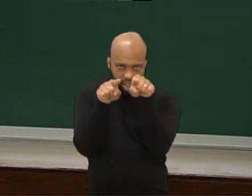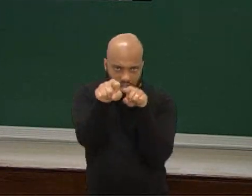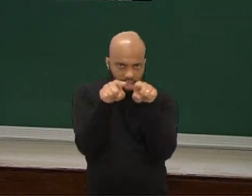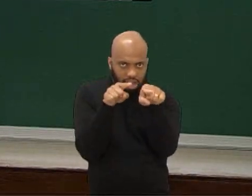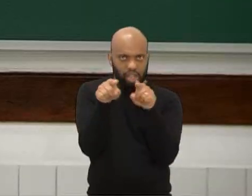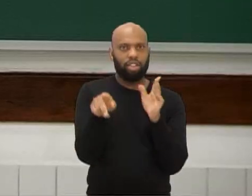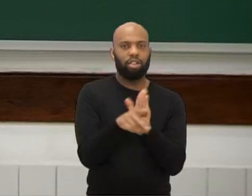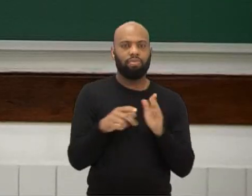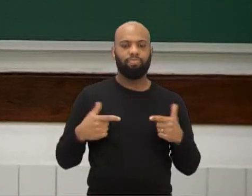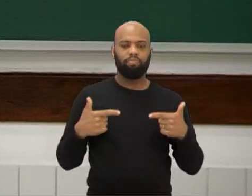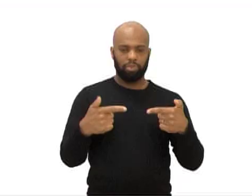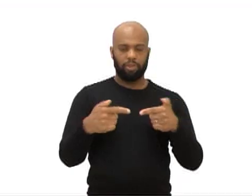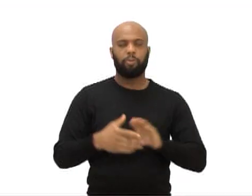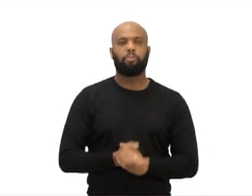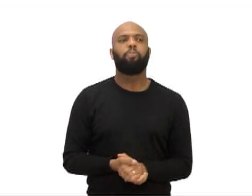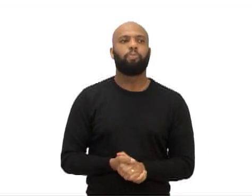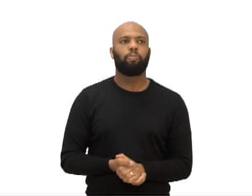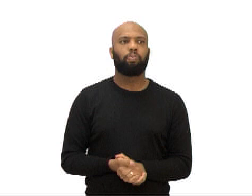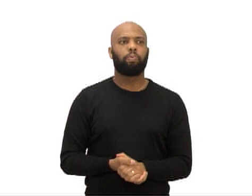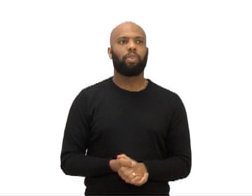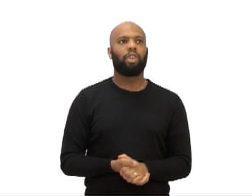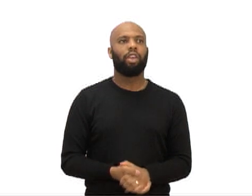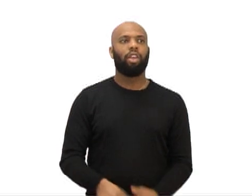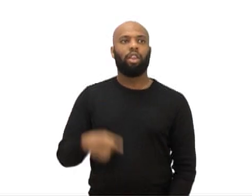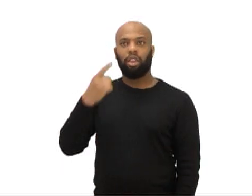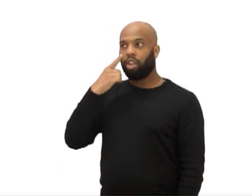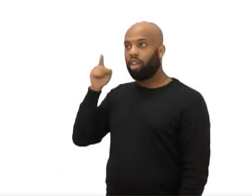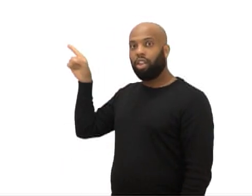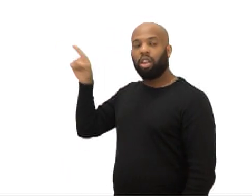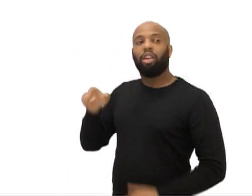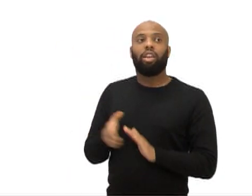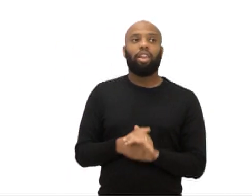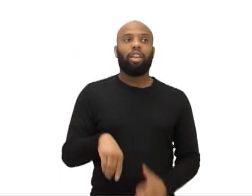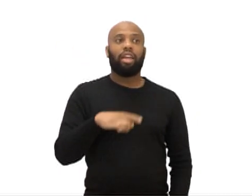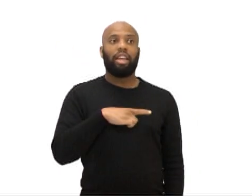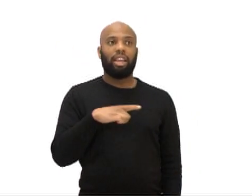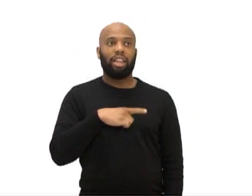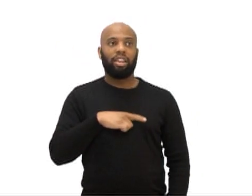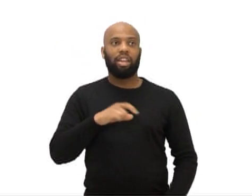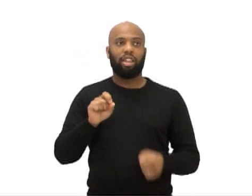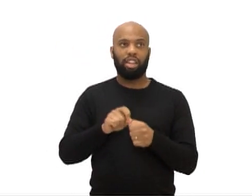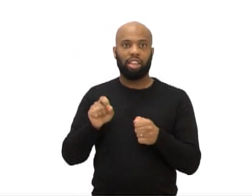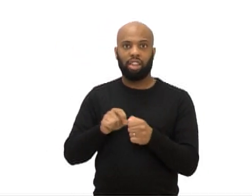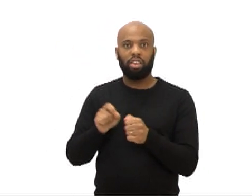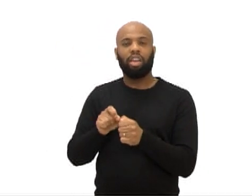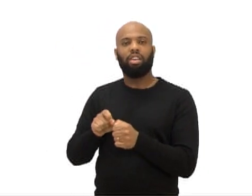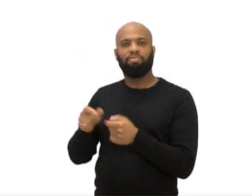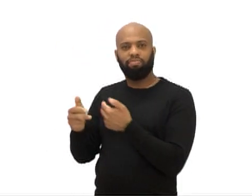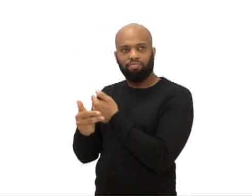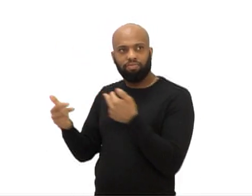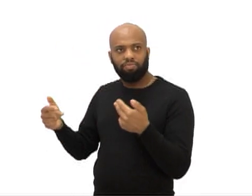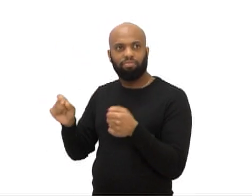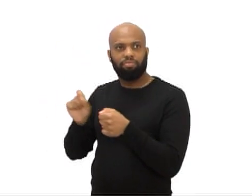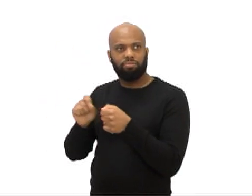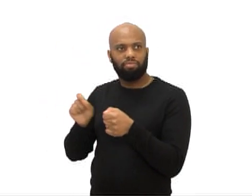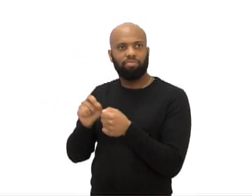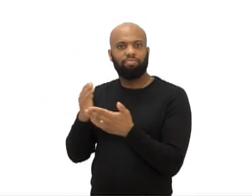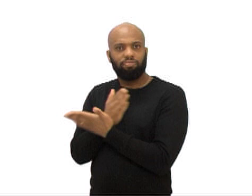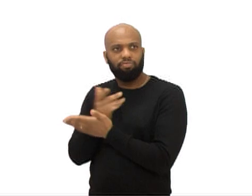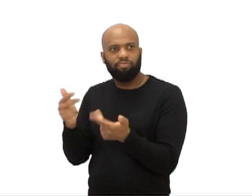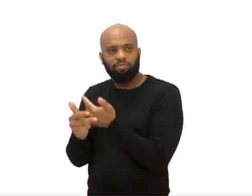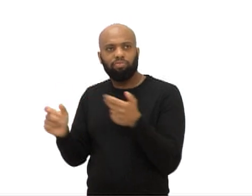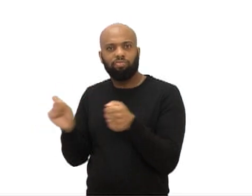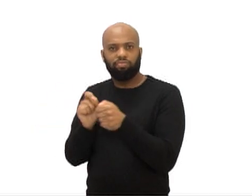armamentista. Então, nós vamos ver que as armas nucleares vão ser o que vão gerar